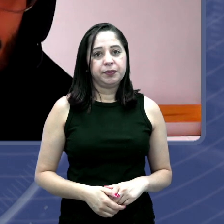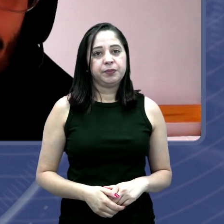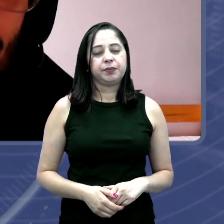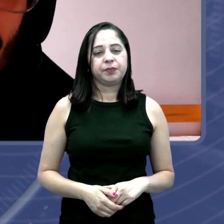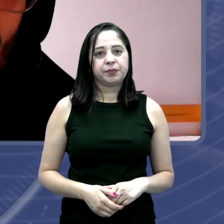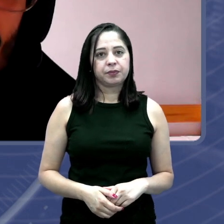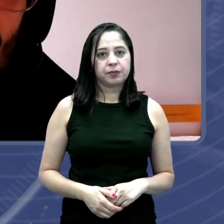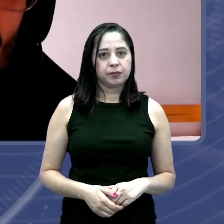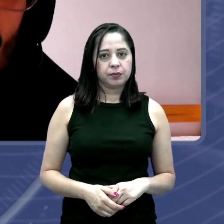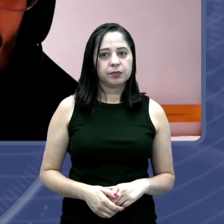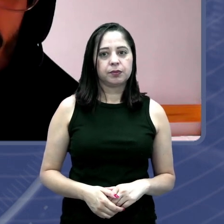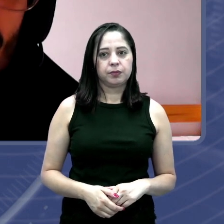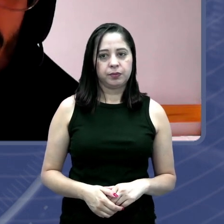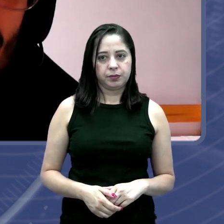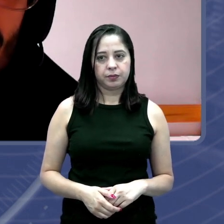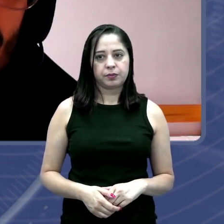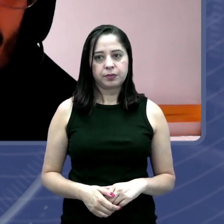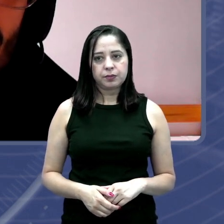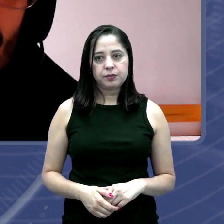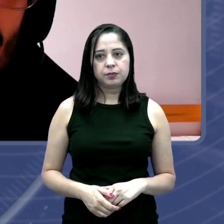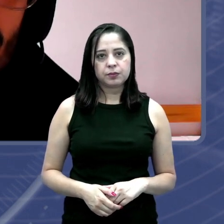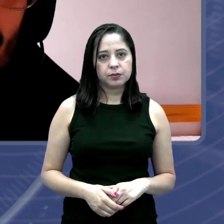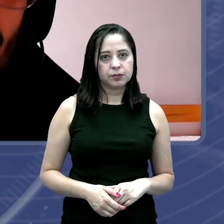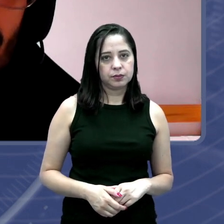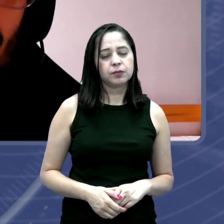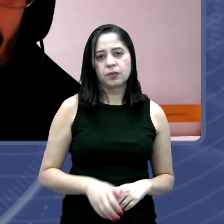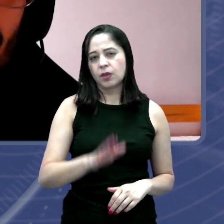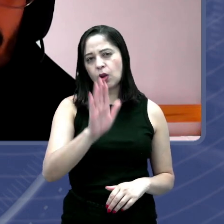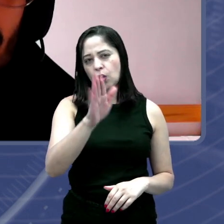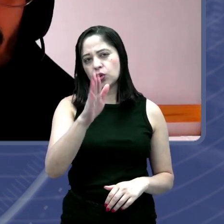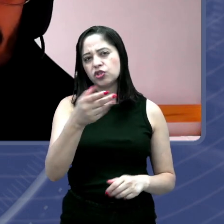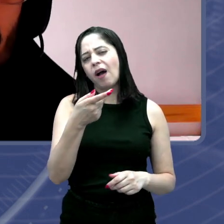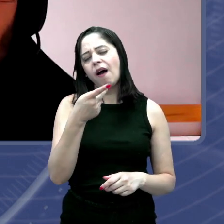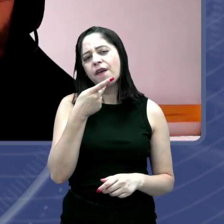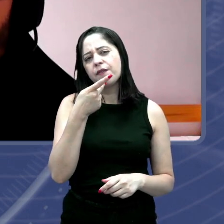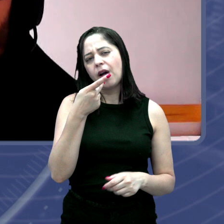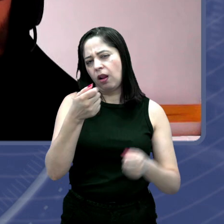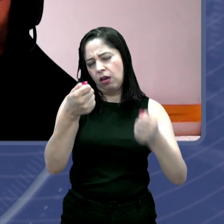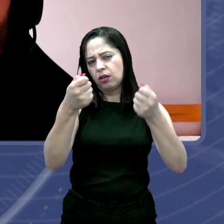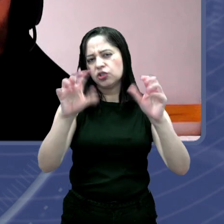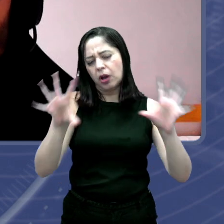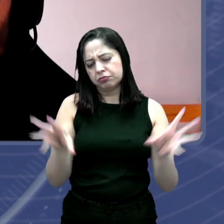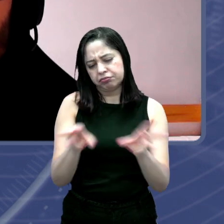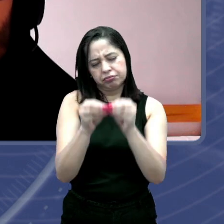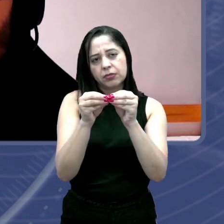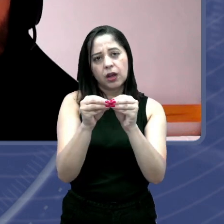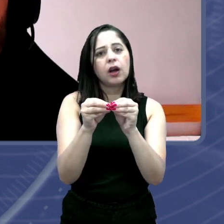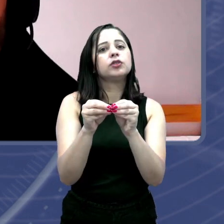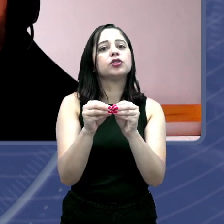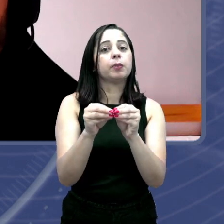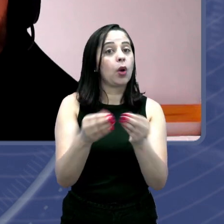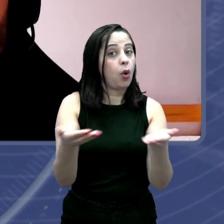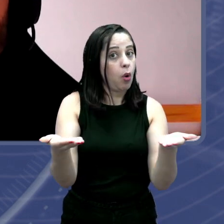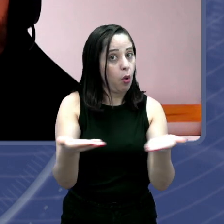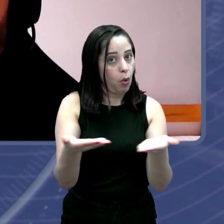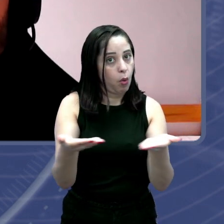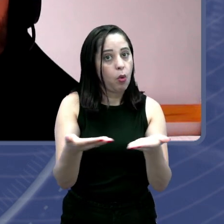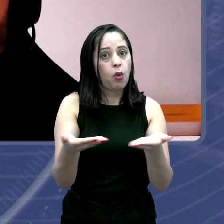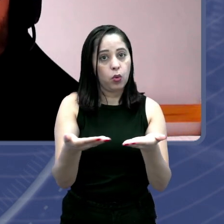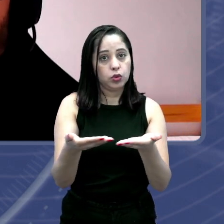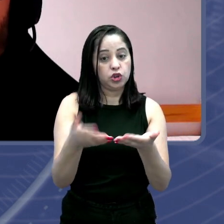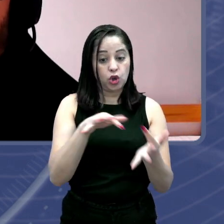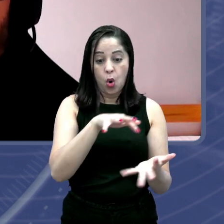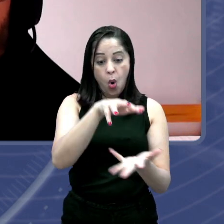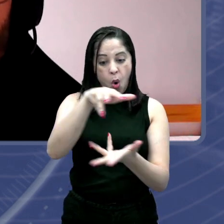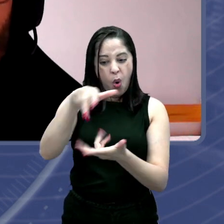Sim, sem dúvida. E como a gente começou, né, fez uma breve introdução aqui no início, hoje, né, não